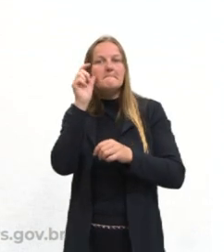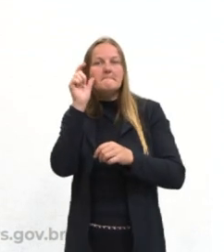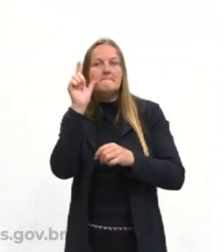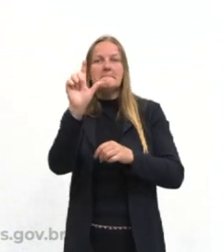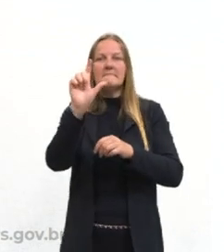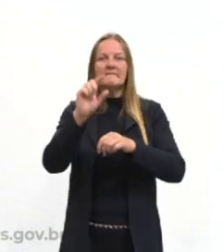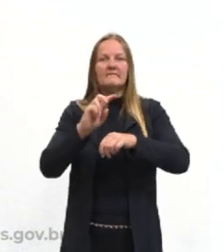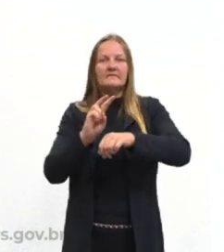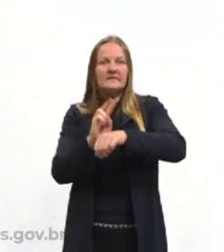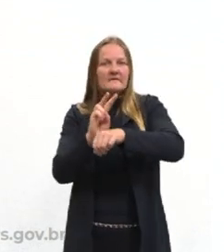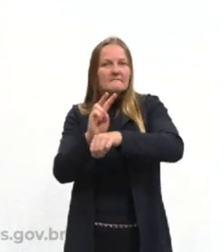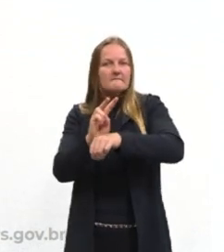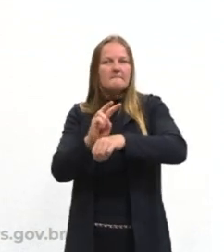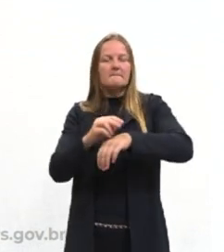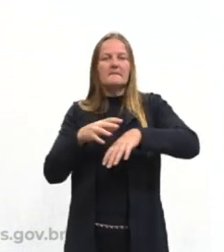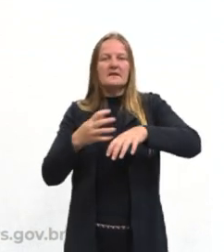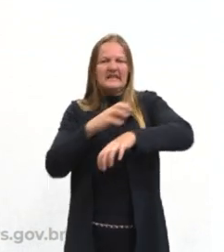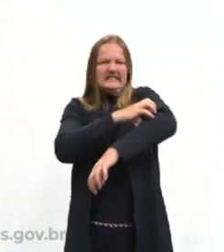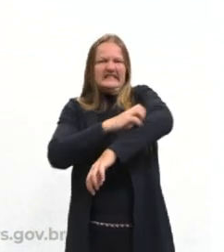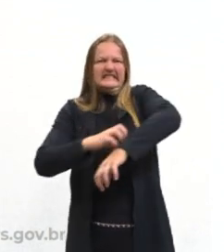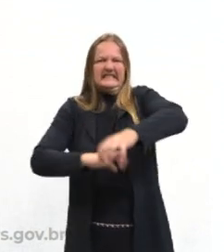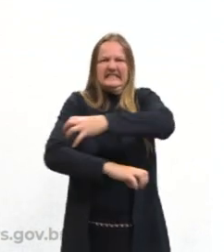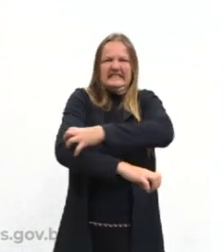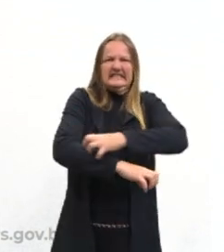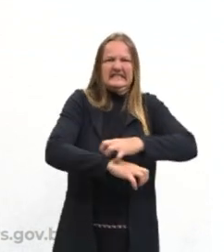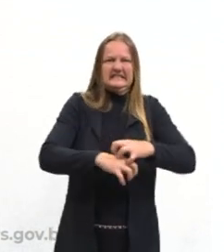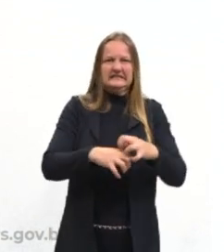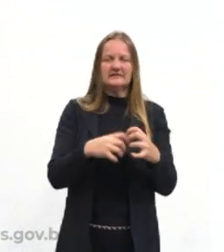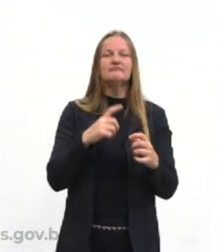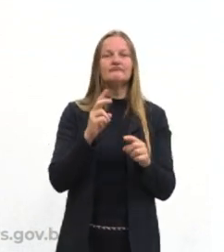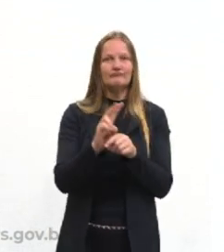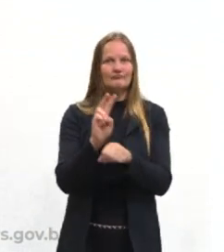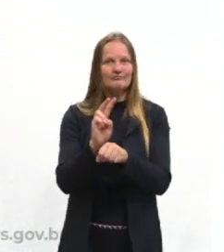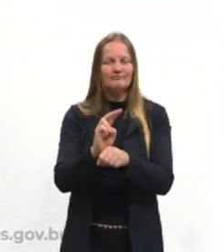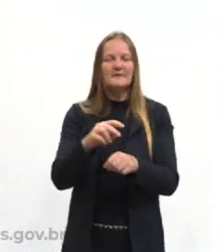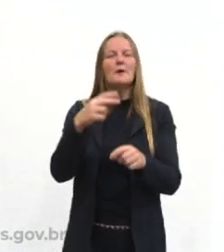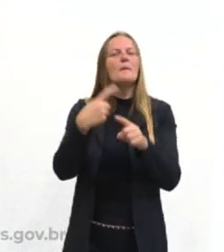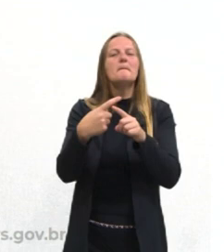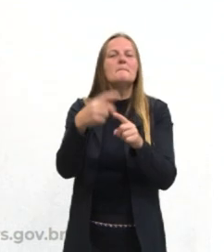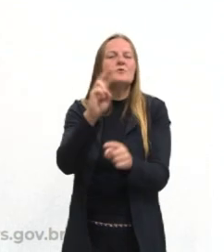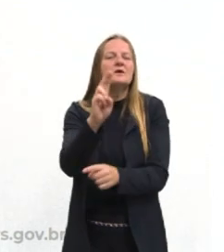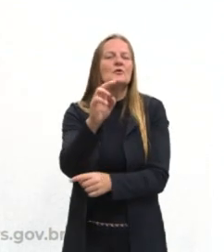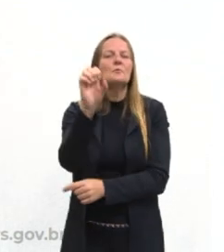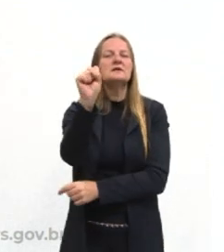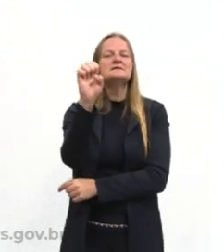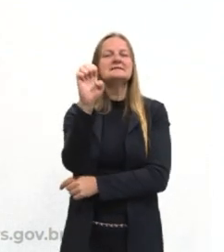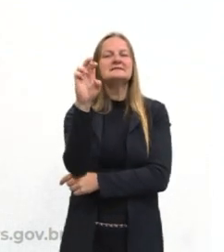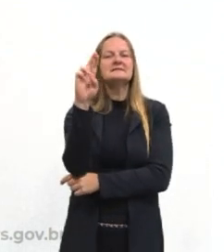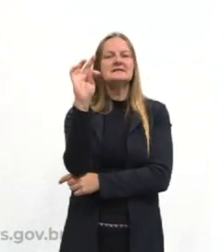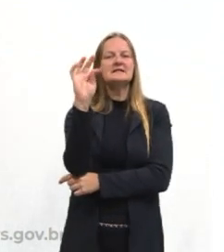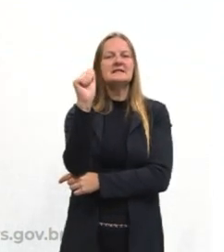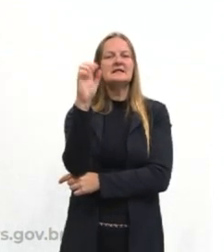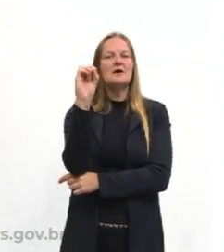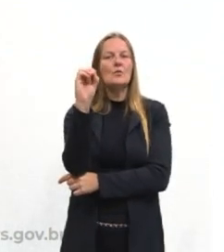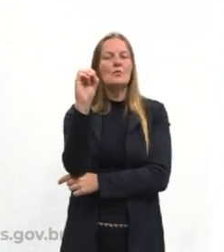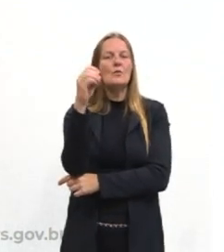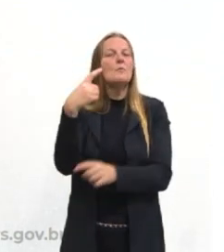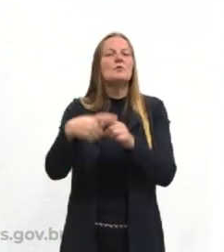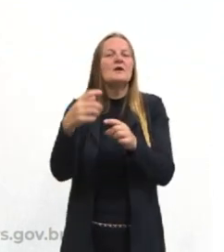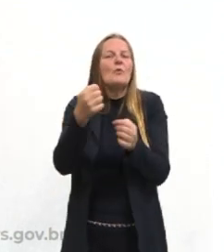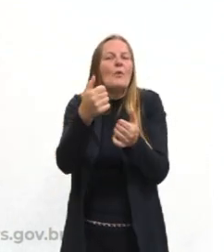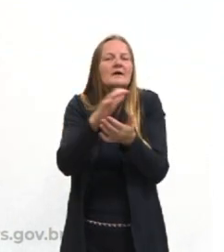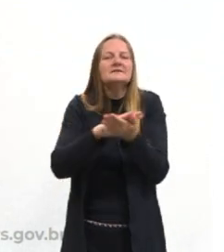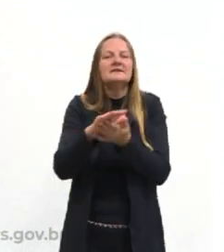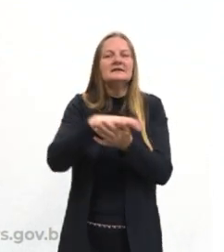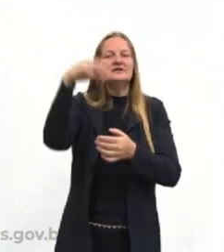sofrer né arranhões aquela coisa toda Tá mas por que que é Sertão Por que que não chove por quê que é o semiárido porque nós temos um